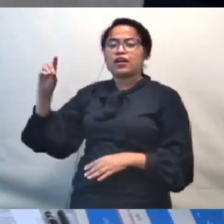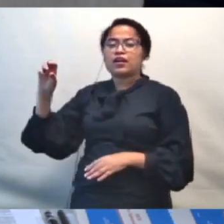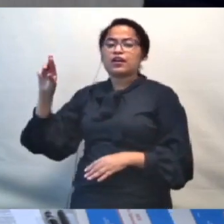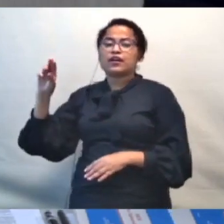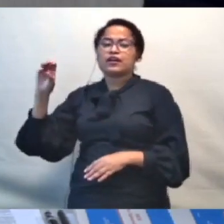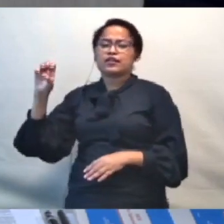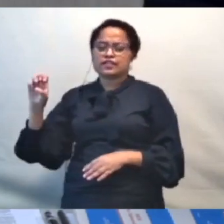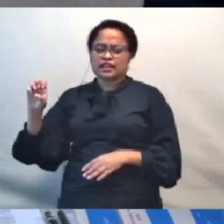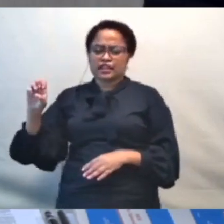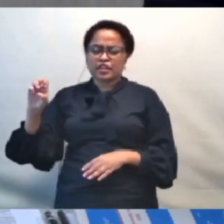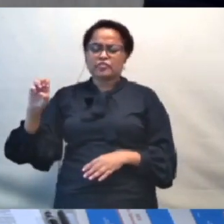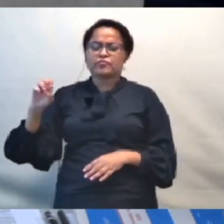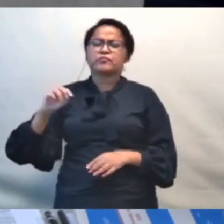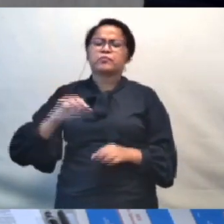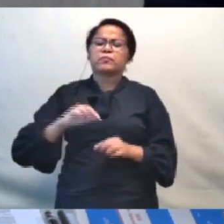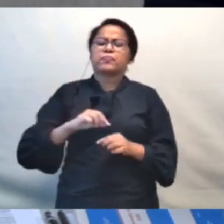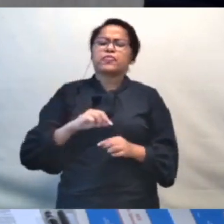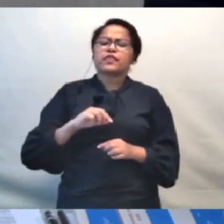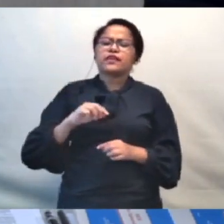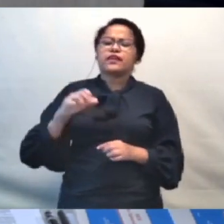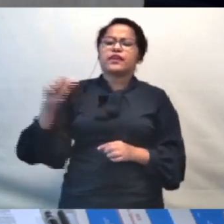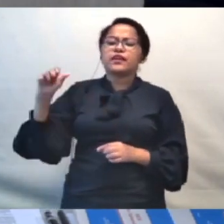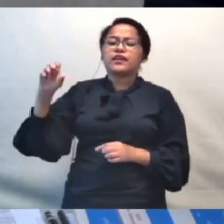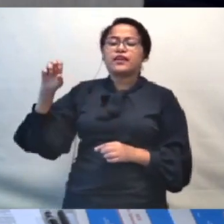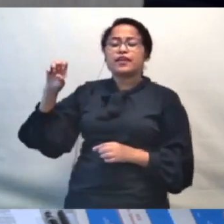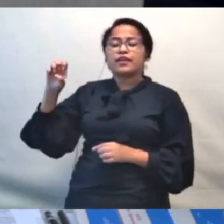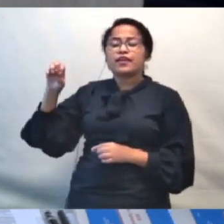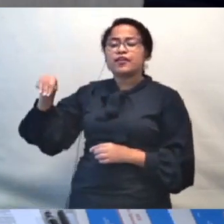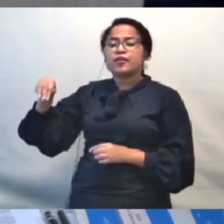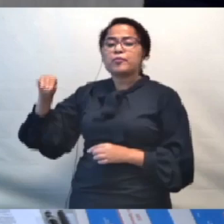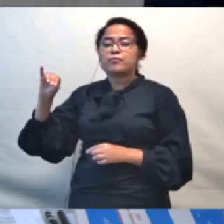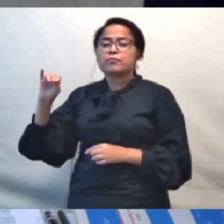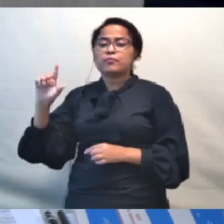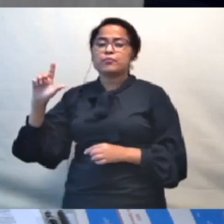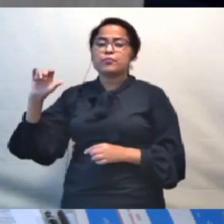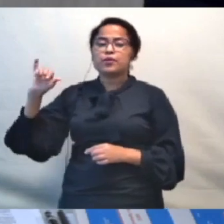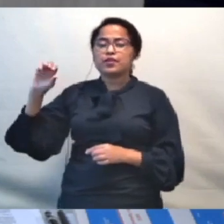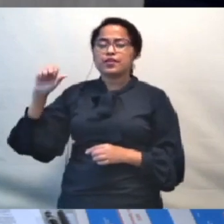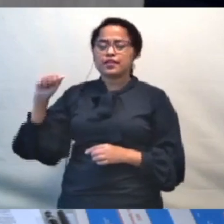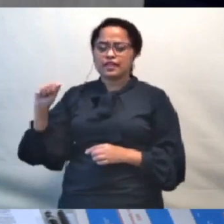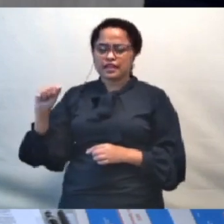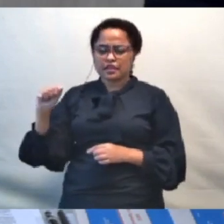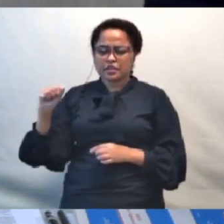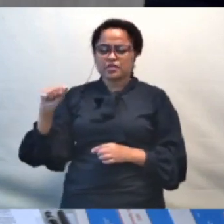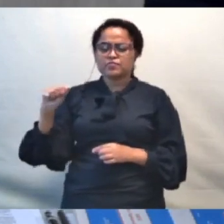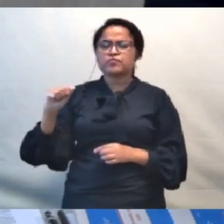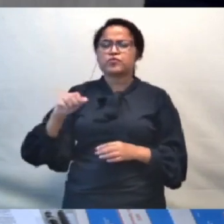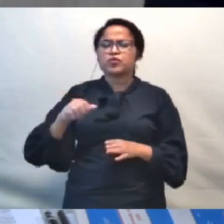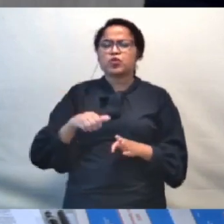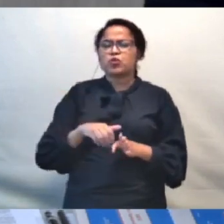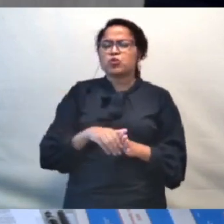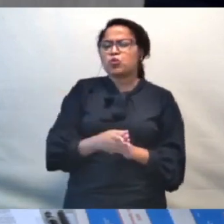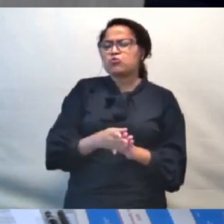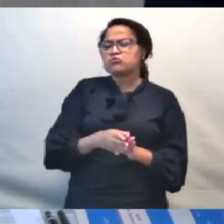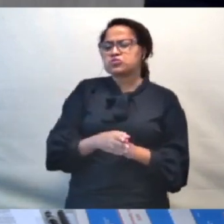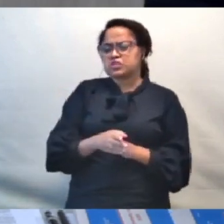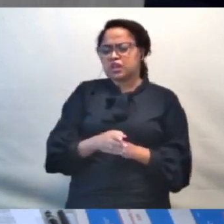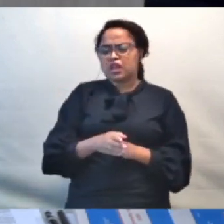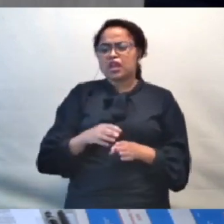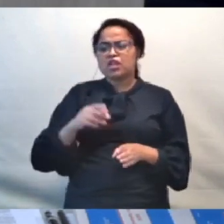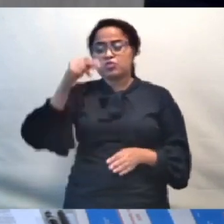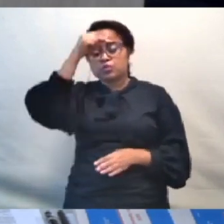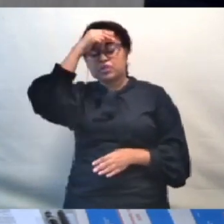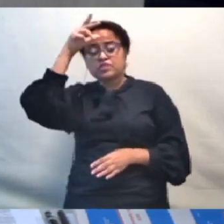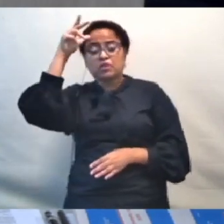Carolina Souza, que é secretária executiva do Conselho Municipal de Alimentação. E online também o